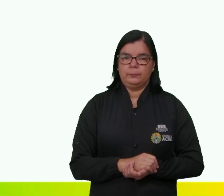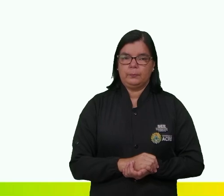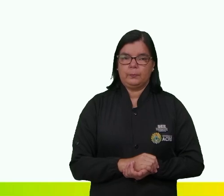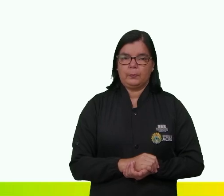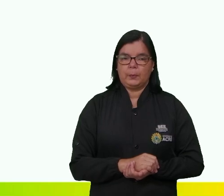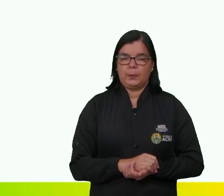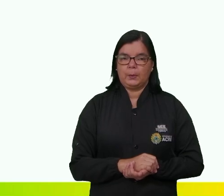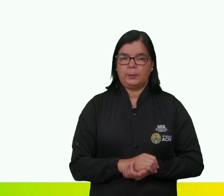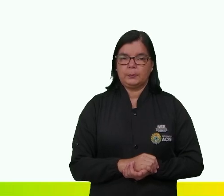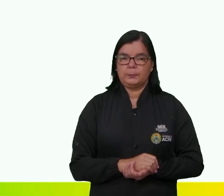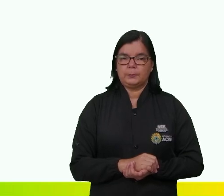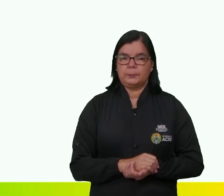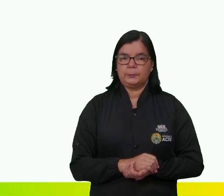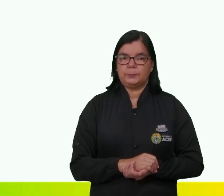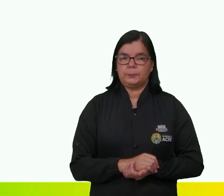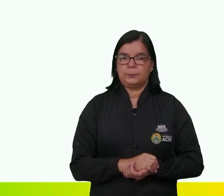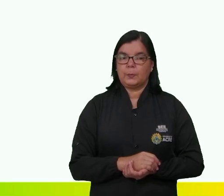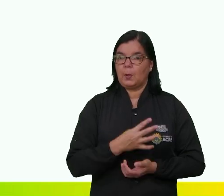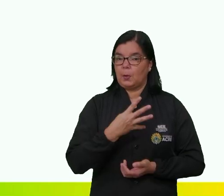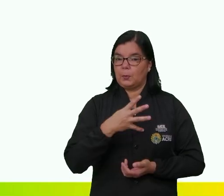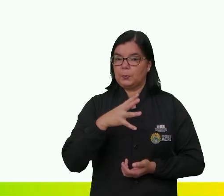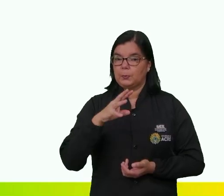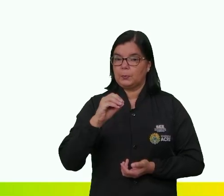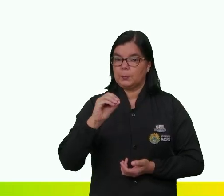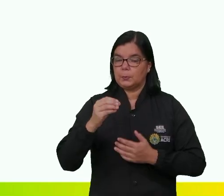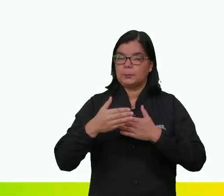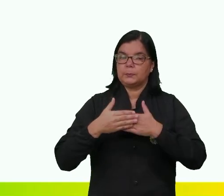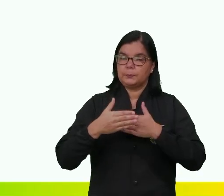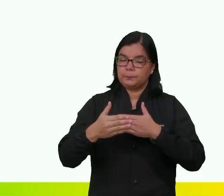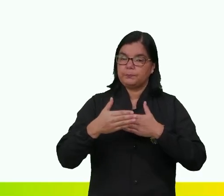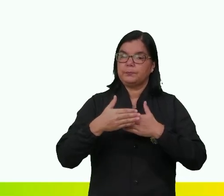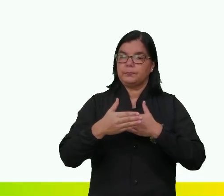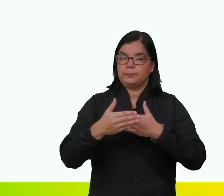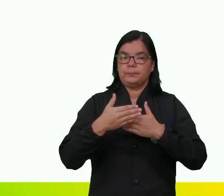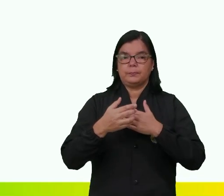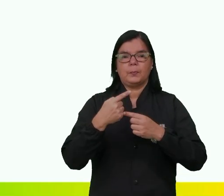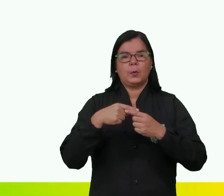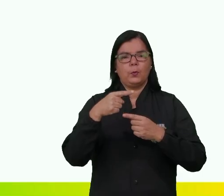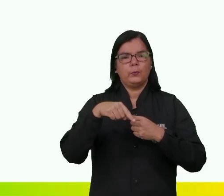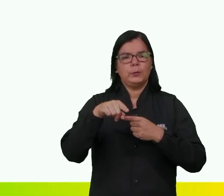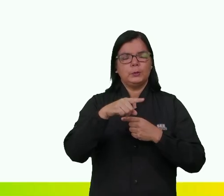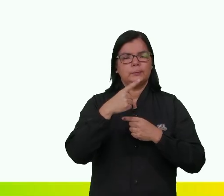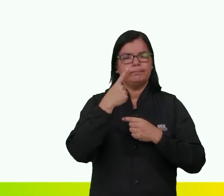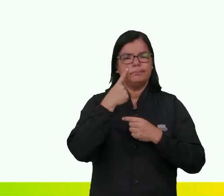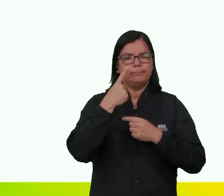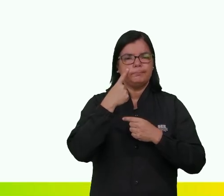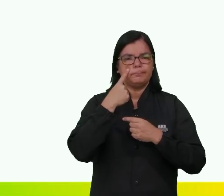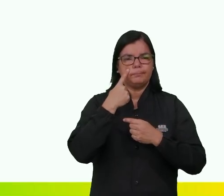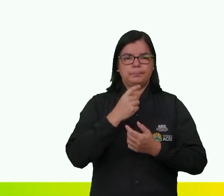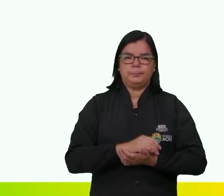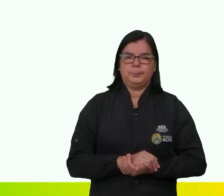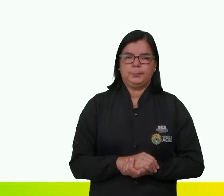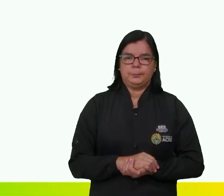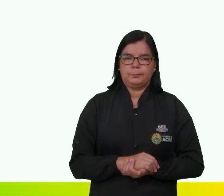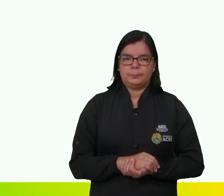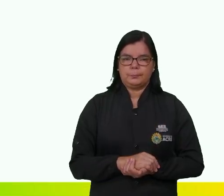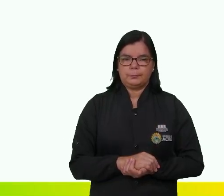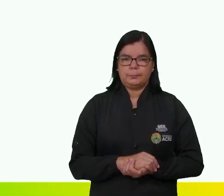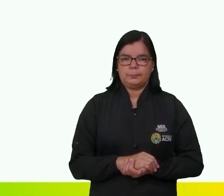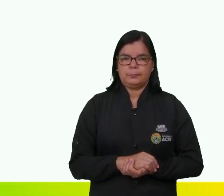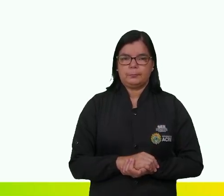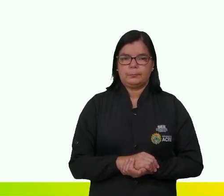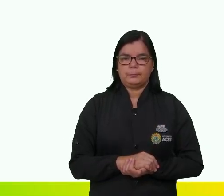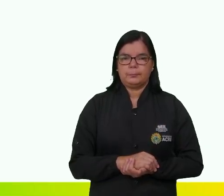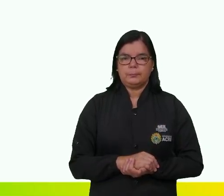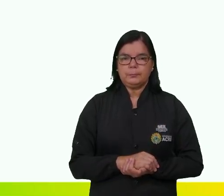50 vezes 8 dá 400. E assim por diante. Você veja o seguinte,